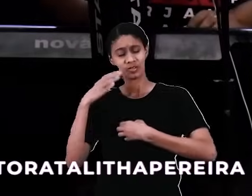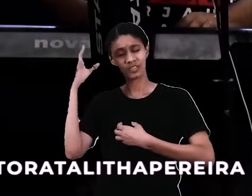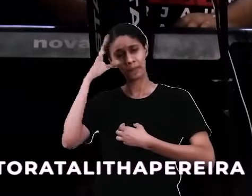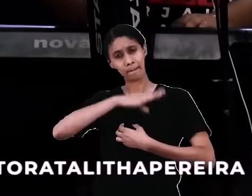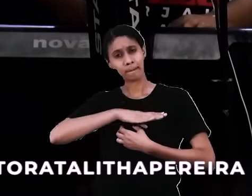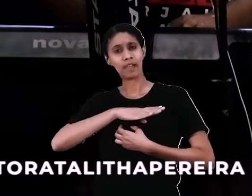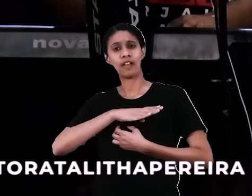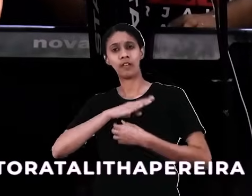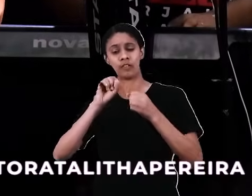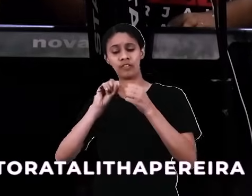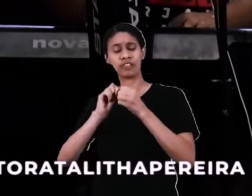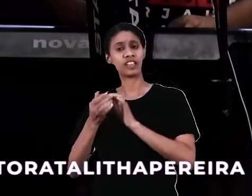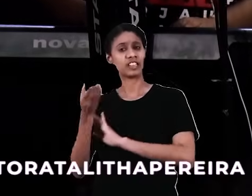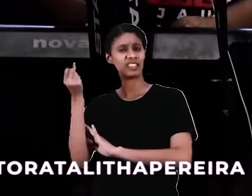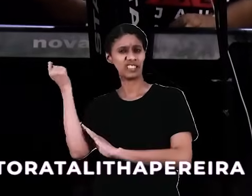Porque